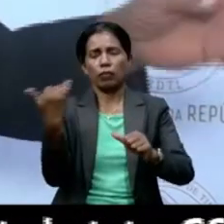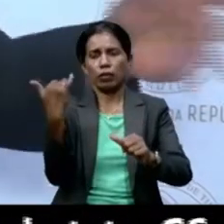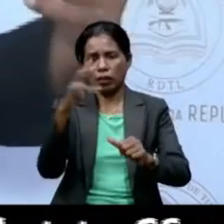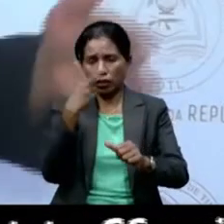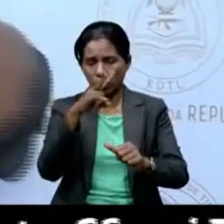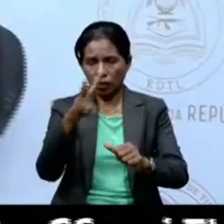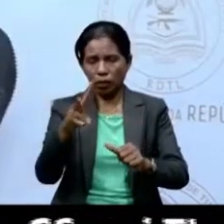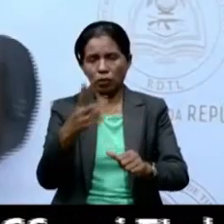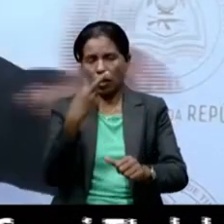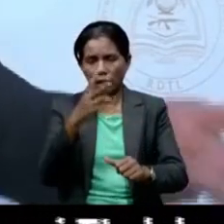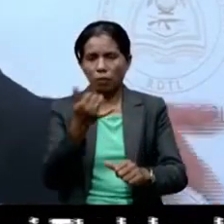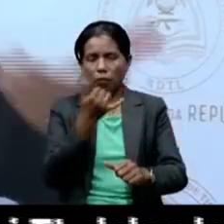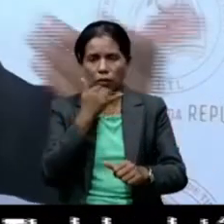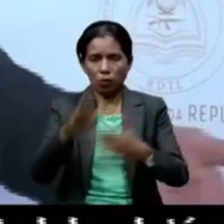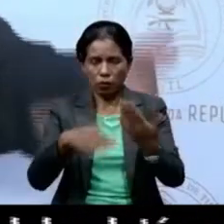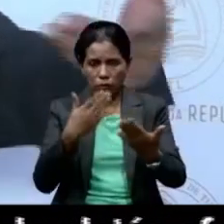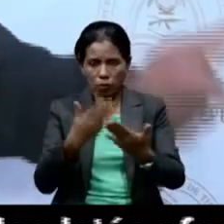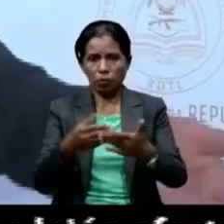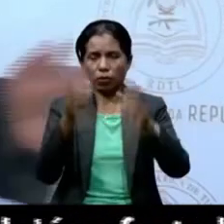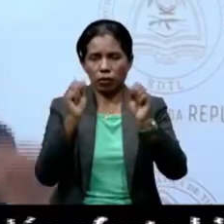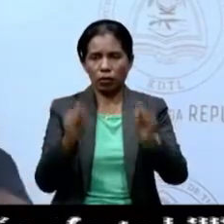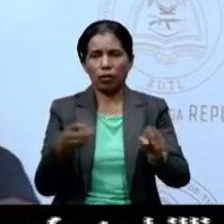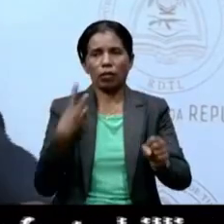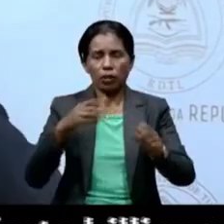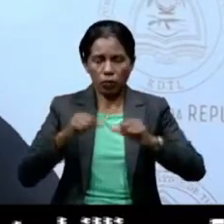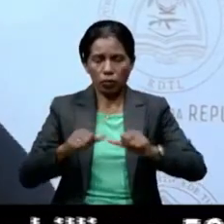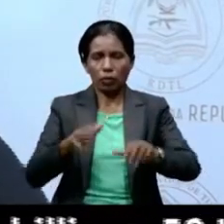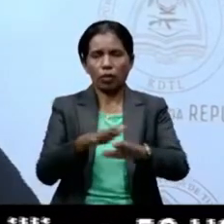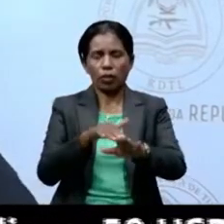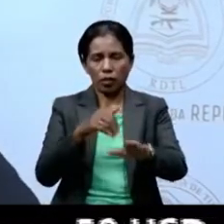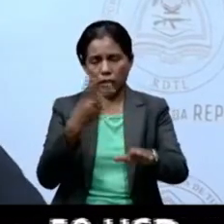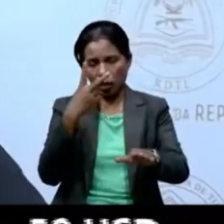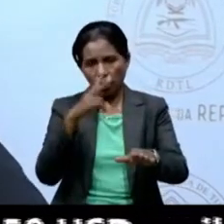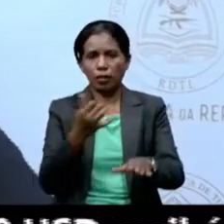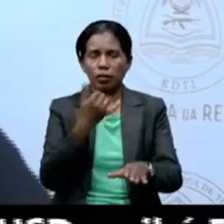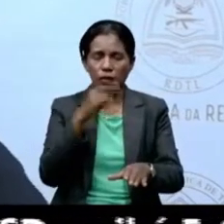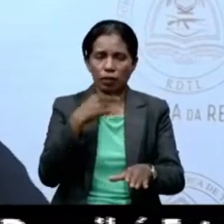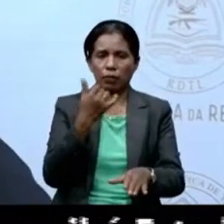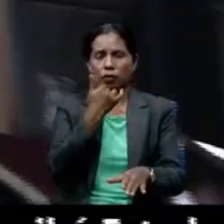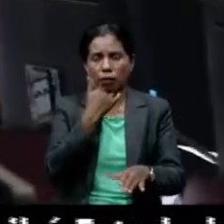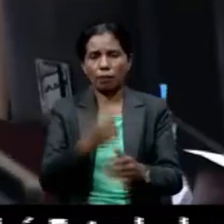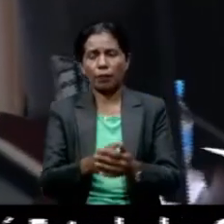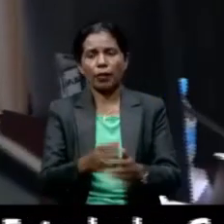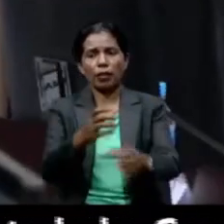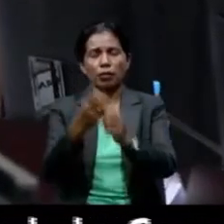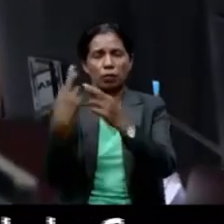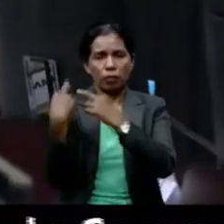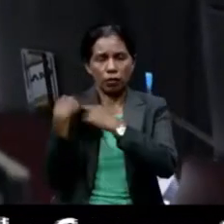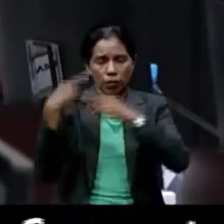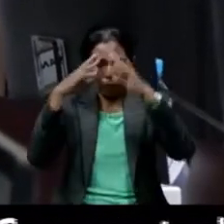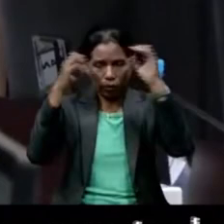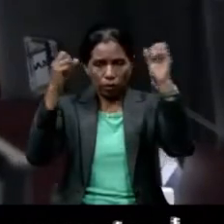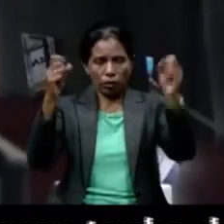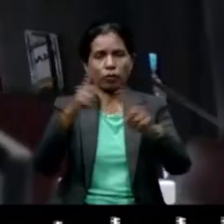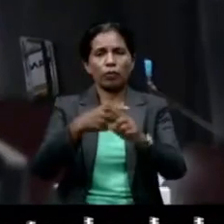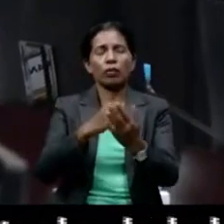reba irregularidade do senhor Ruto, Rudi, e tu lá nem nem que tu corrige. Antes ne bangira simu pose usi presidente da republika e